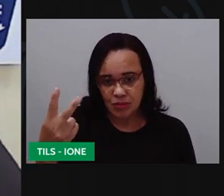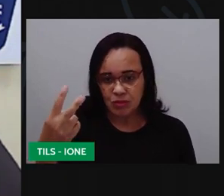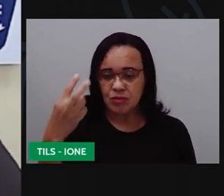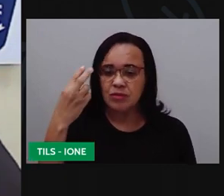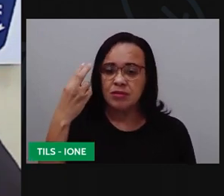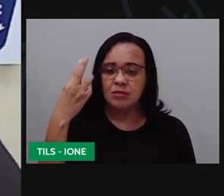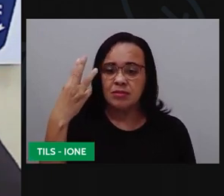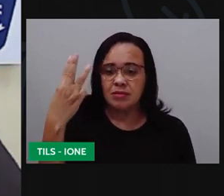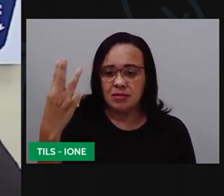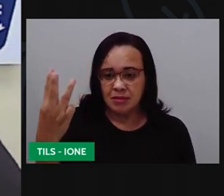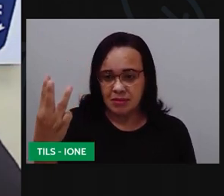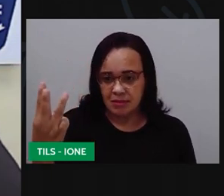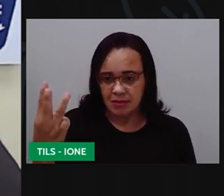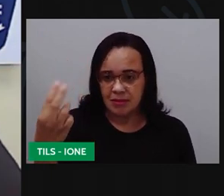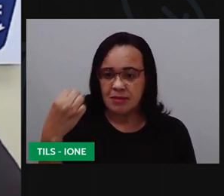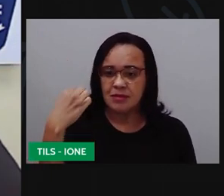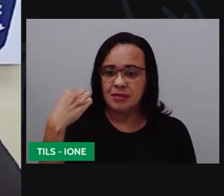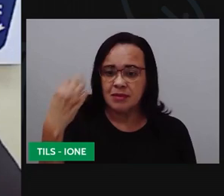1, 2, de novo.